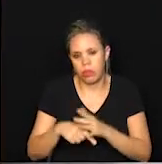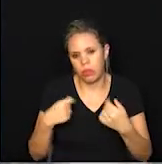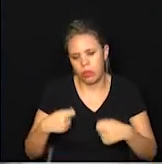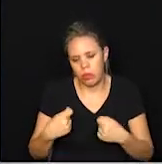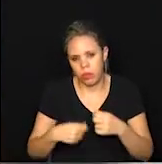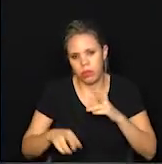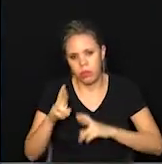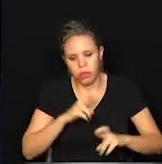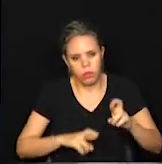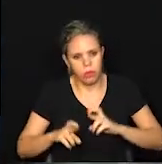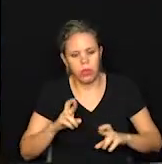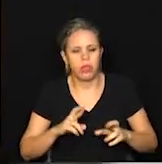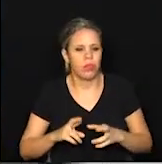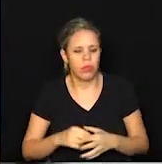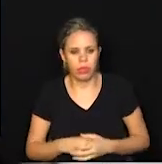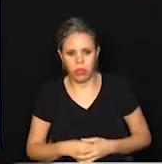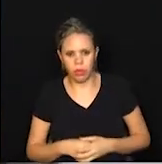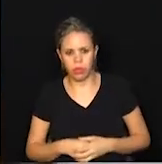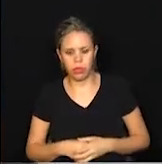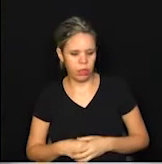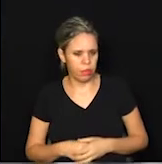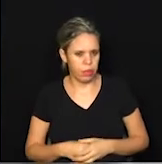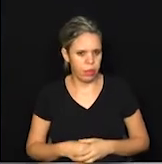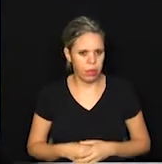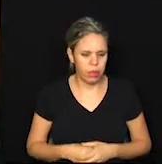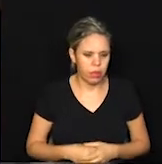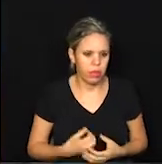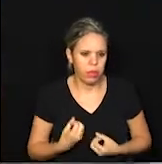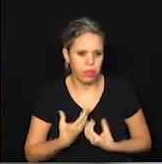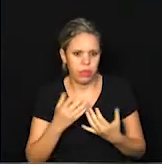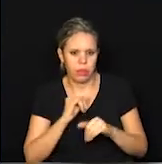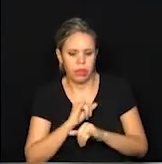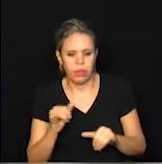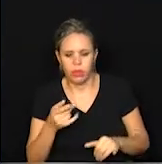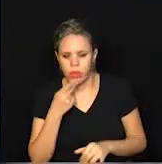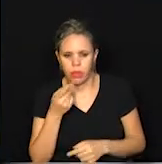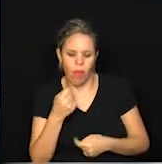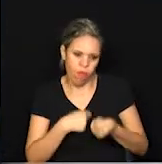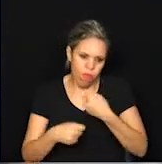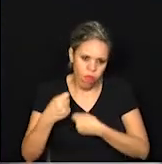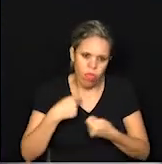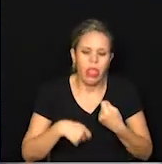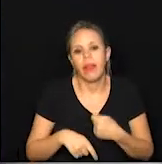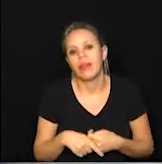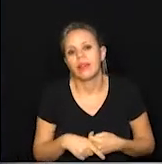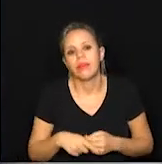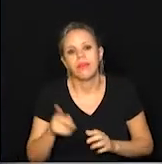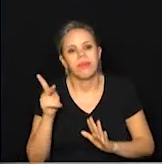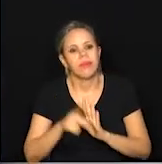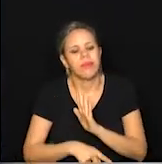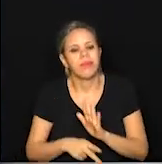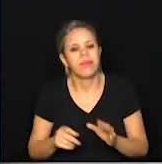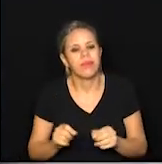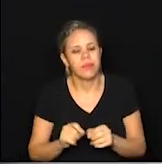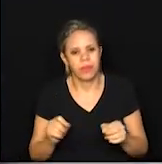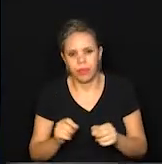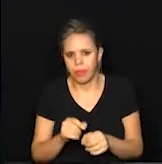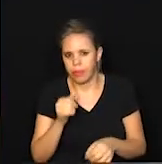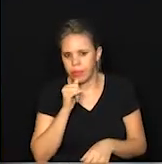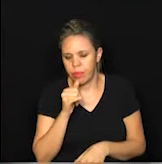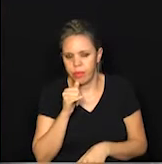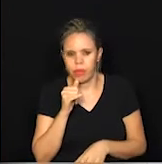revista, que ela nos amordaça, não deixa fazer uma negociação, Esse projeto foi...